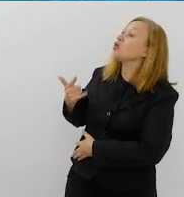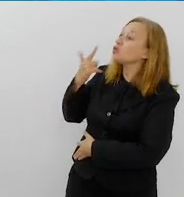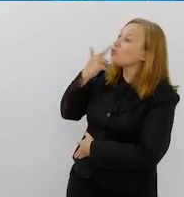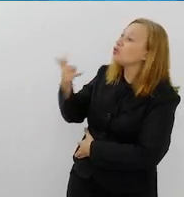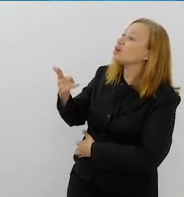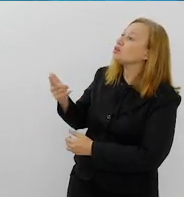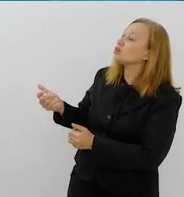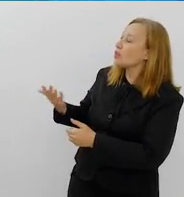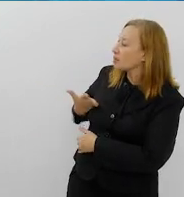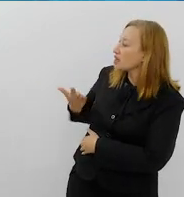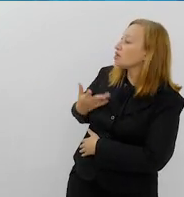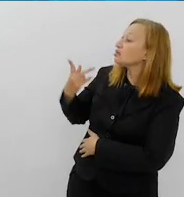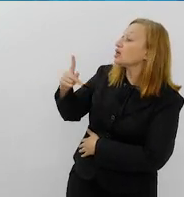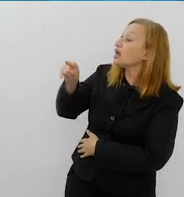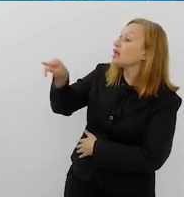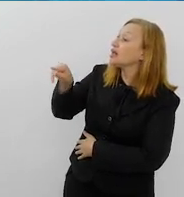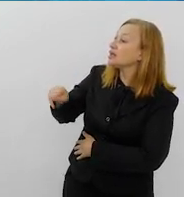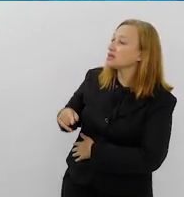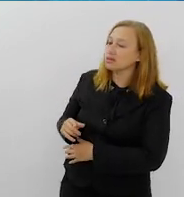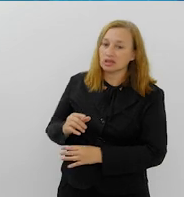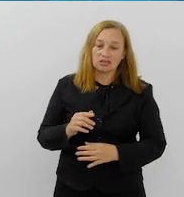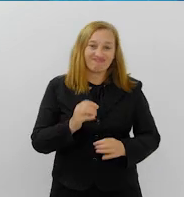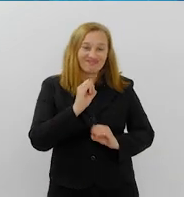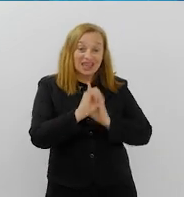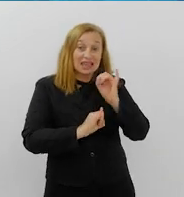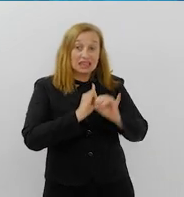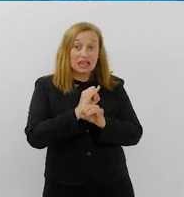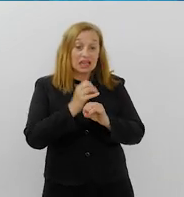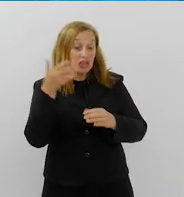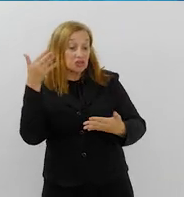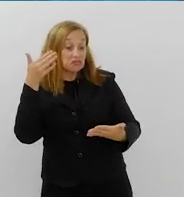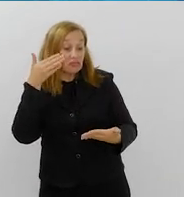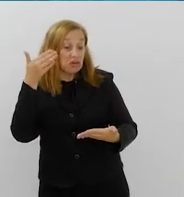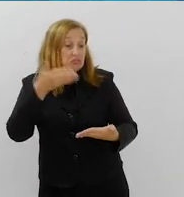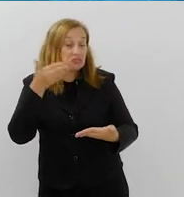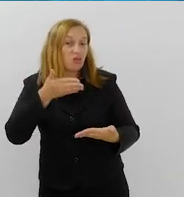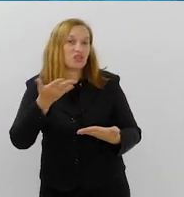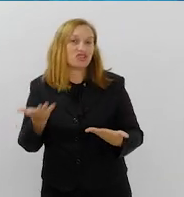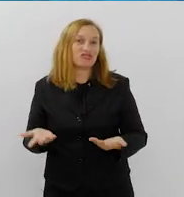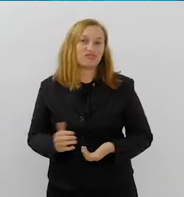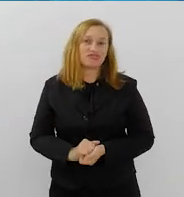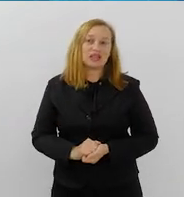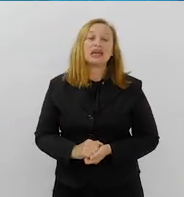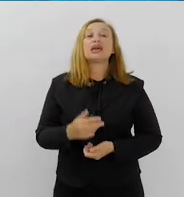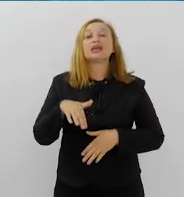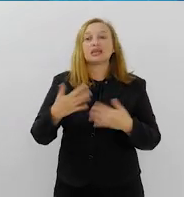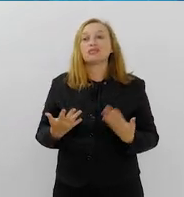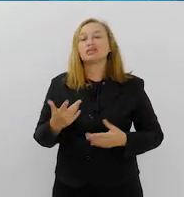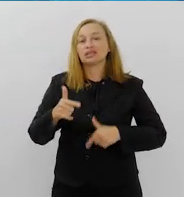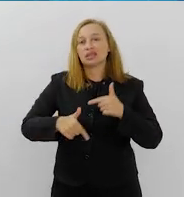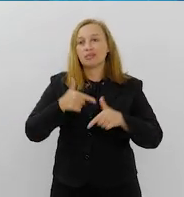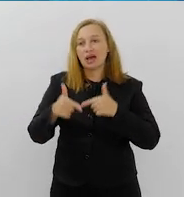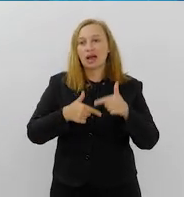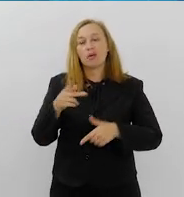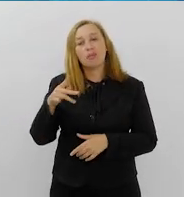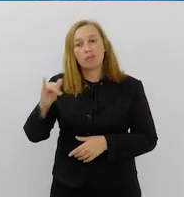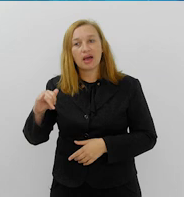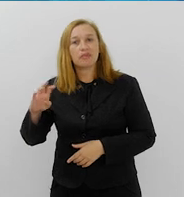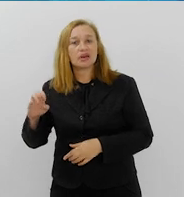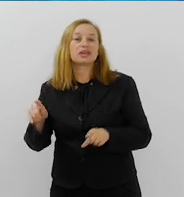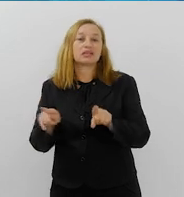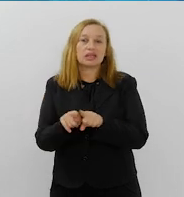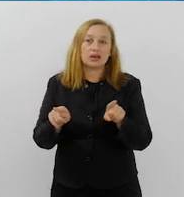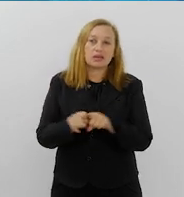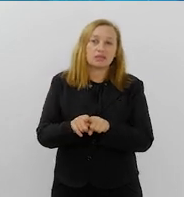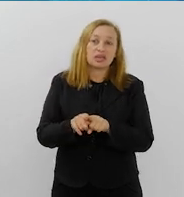eu estou vendo quem está ali com ele. Na internet eu não estou. Então, trabalhar com esses pais também é